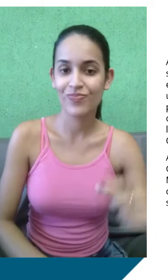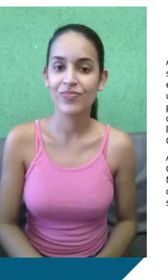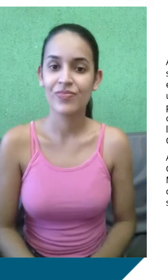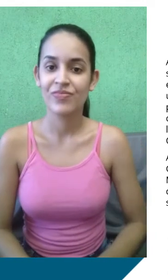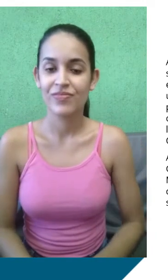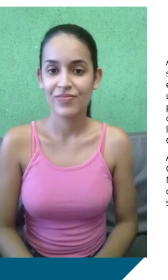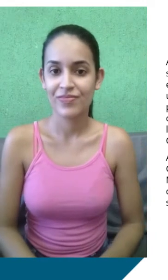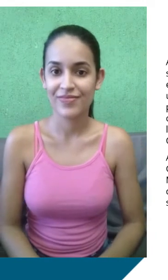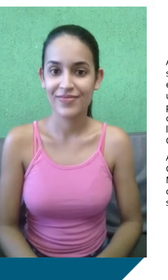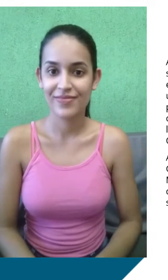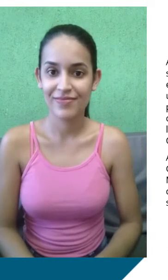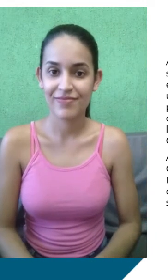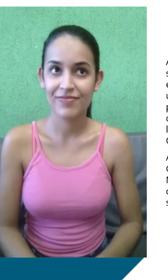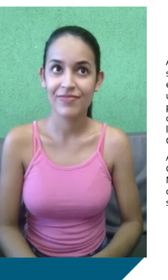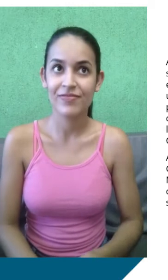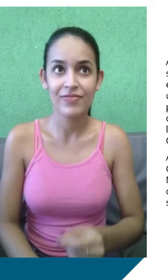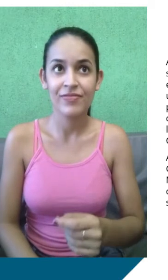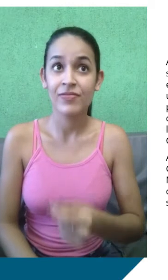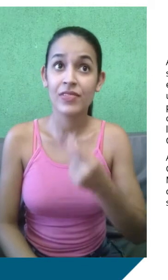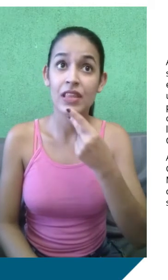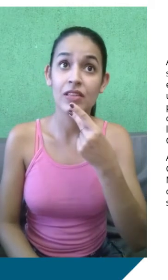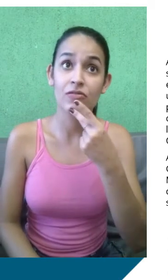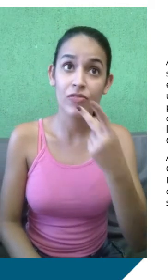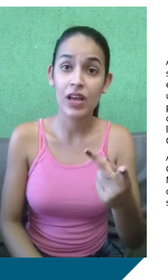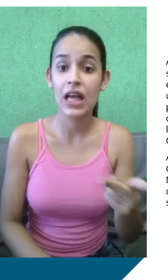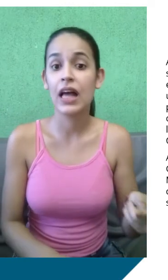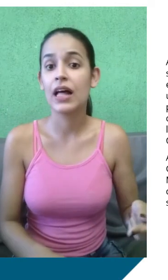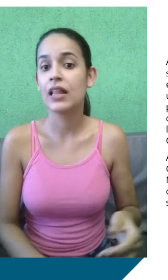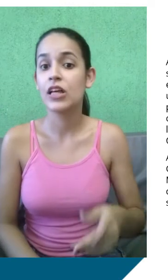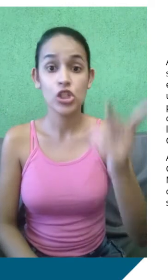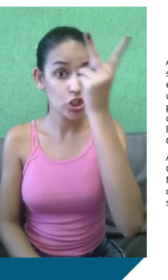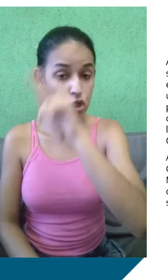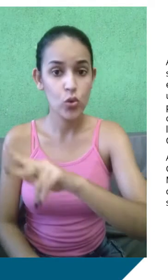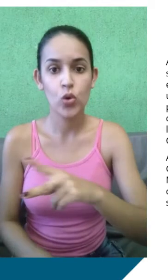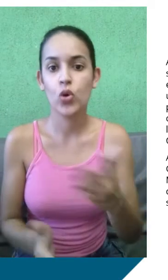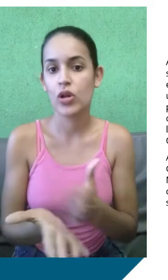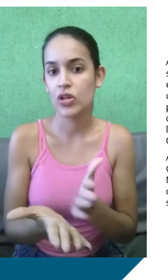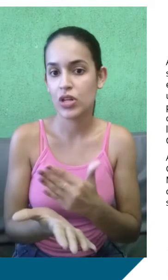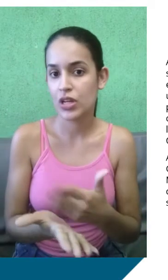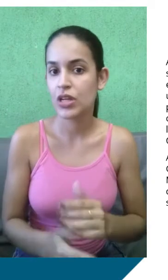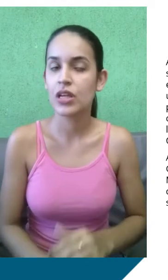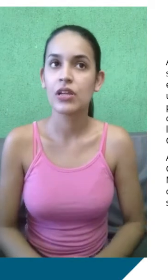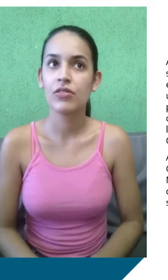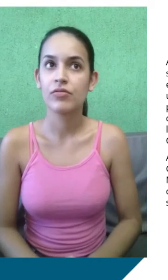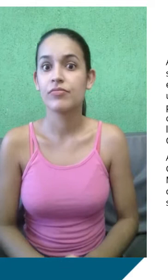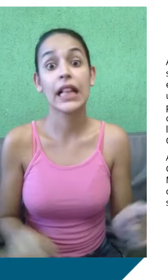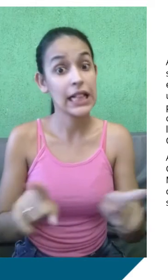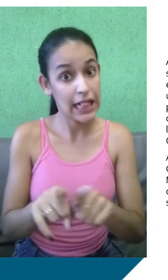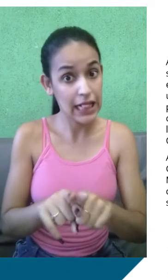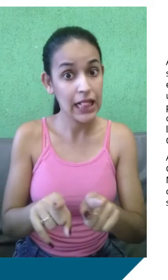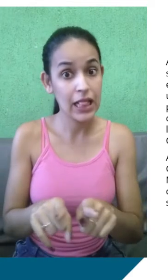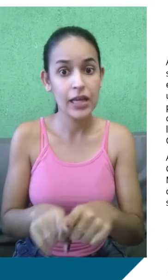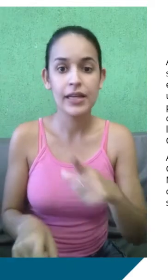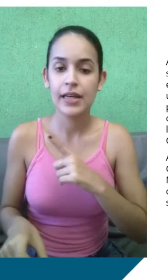conteúdo opinativo é representado por palavras e expressões que denotam juízo de valor. Por exemplo, tom leve